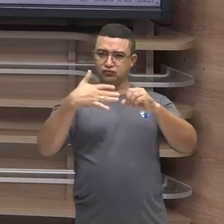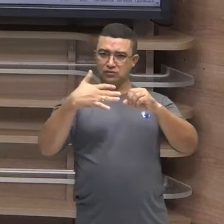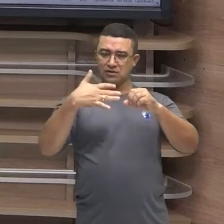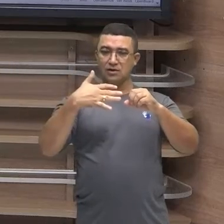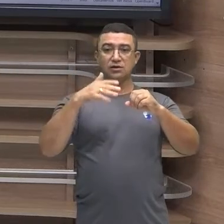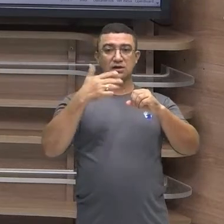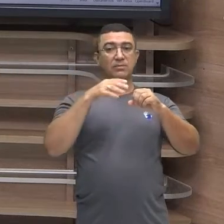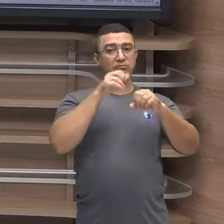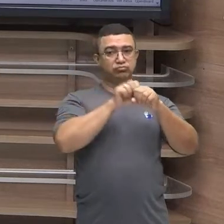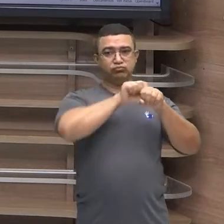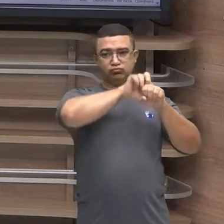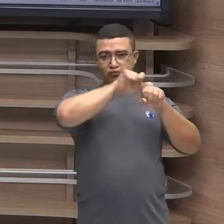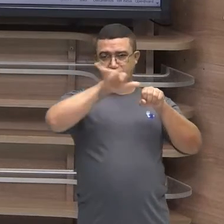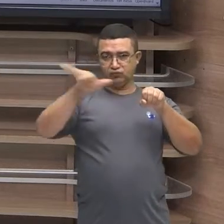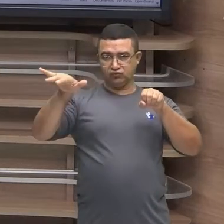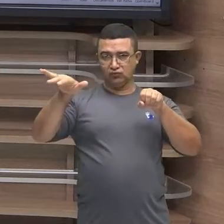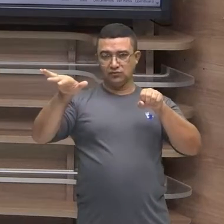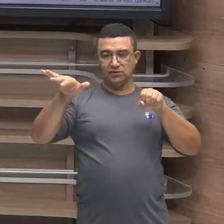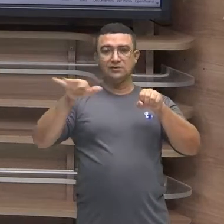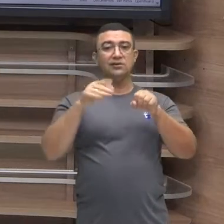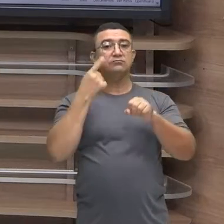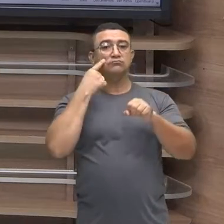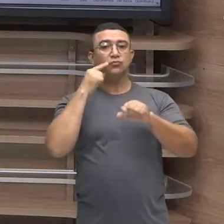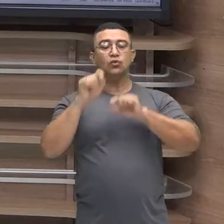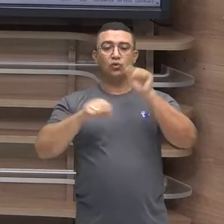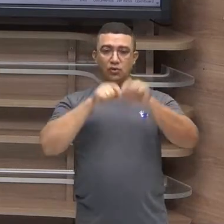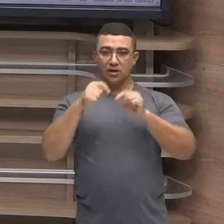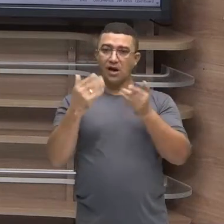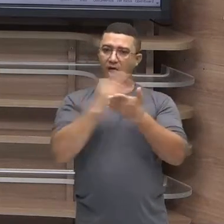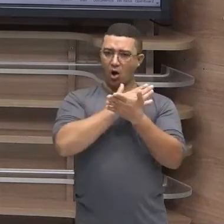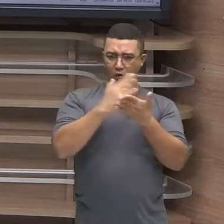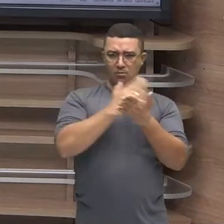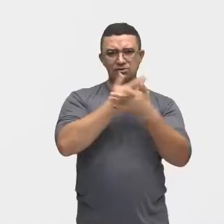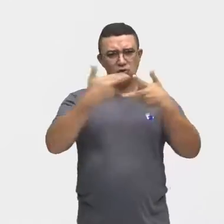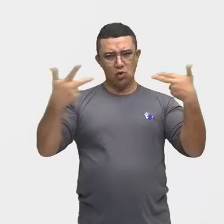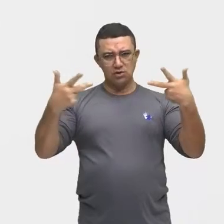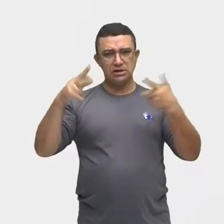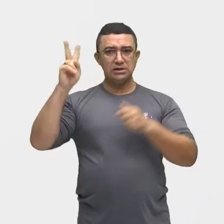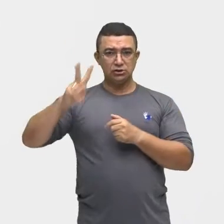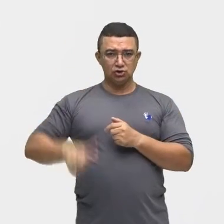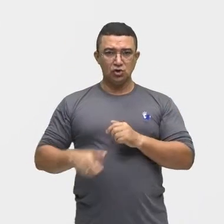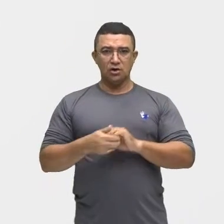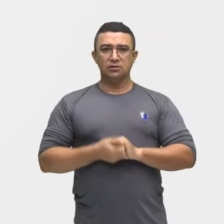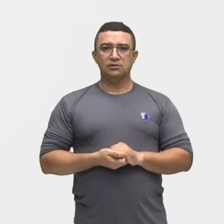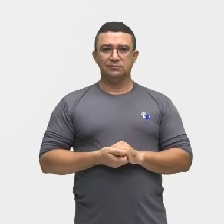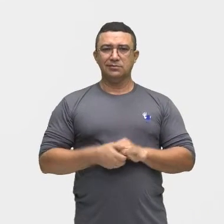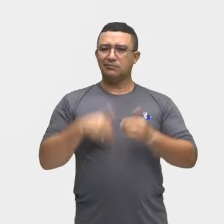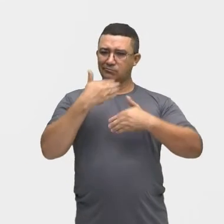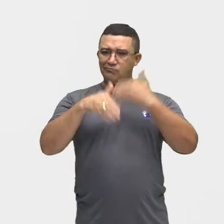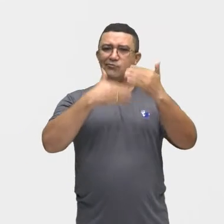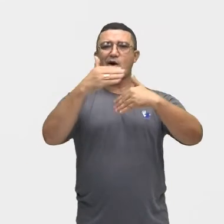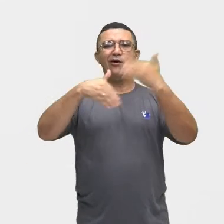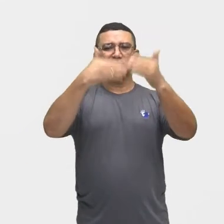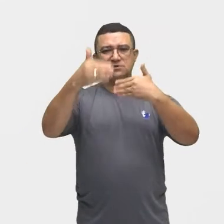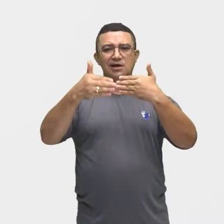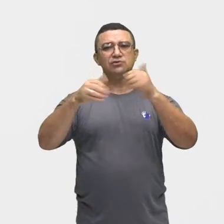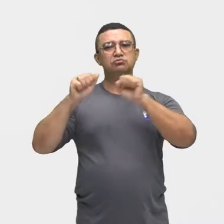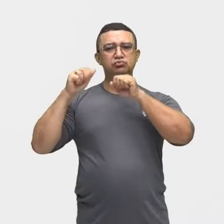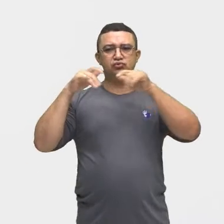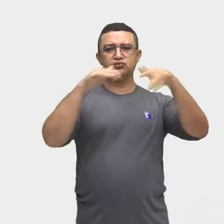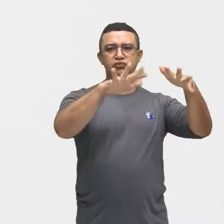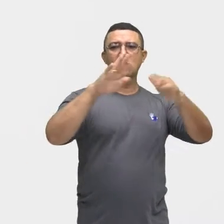outras regiões. Aí a gente vai observar alguns pontos históricos, né, com relação a esse processo de